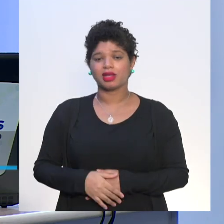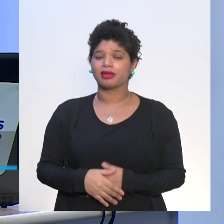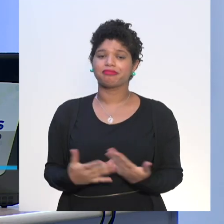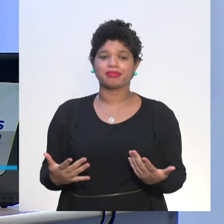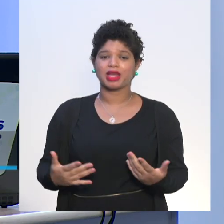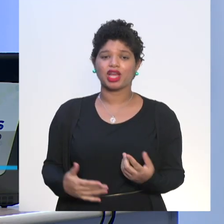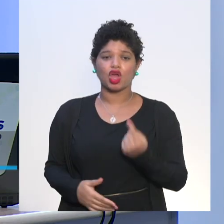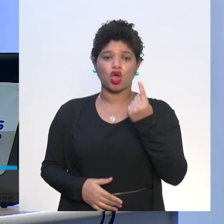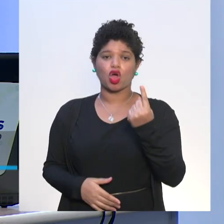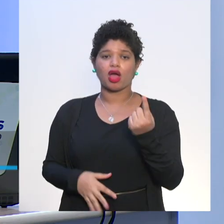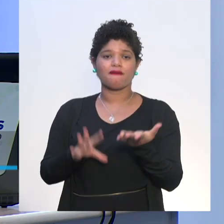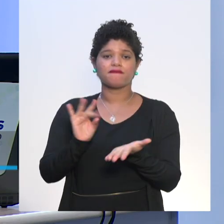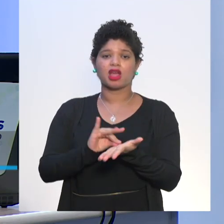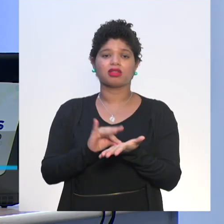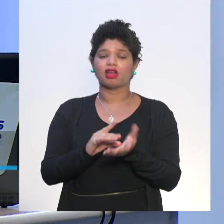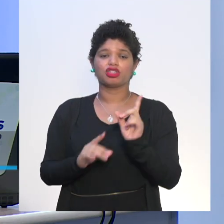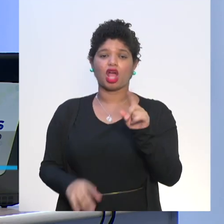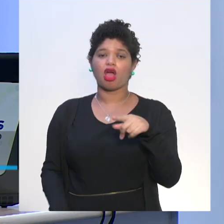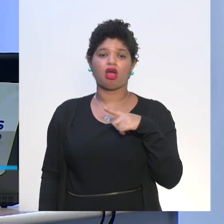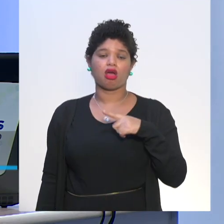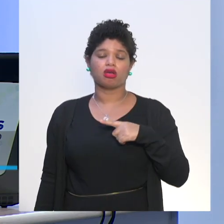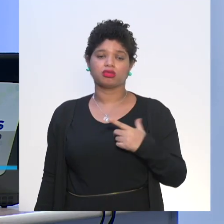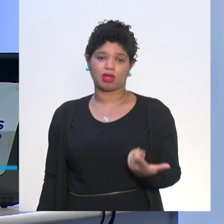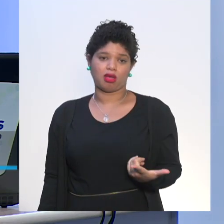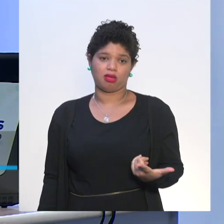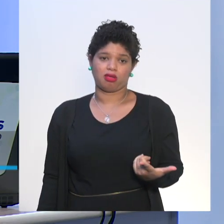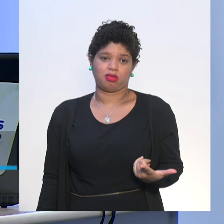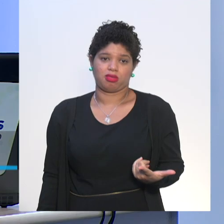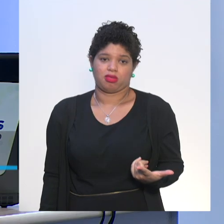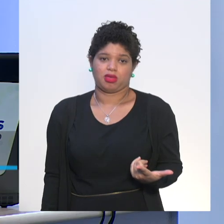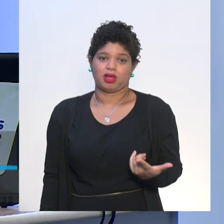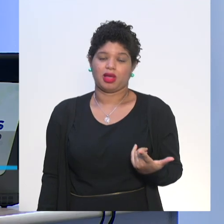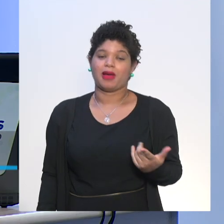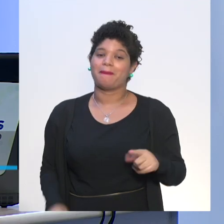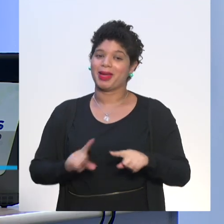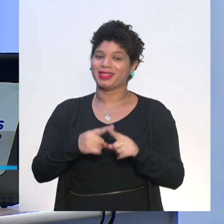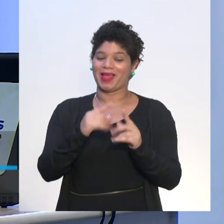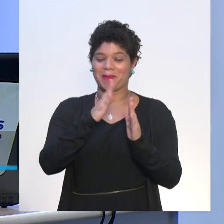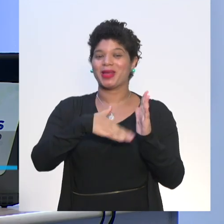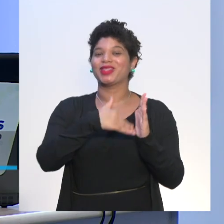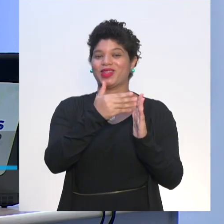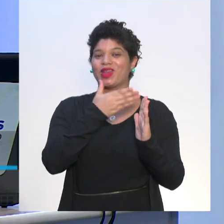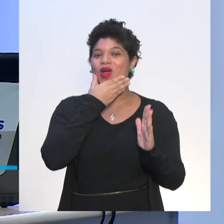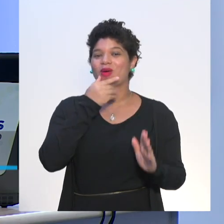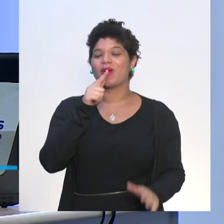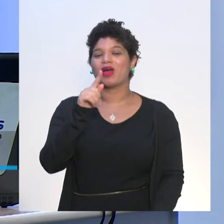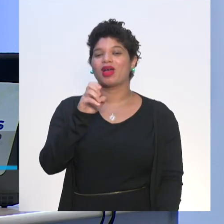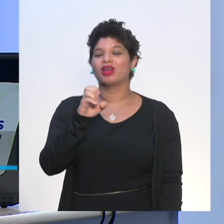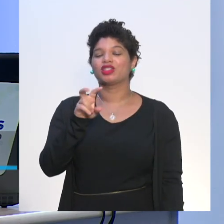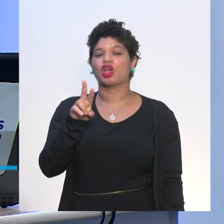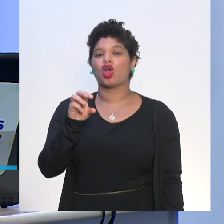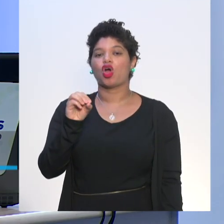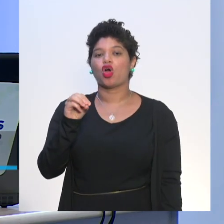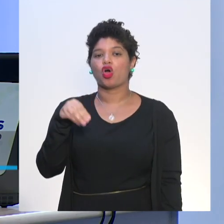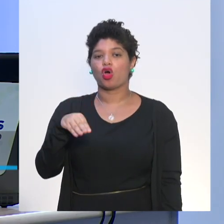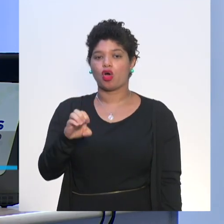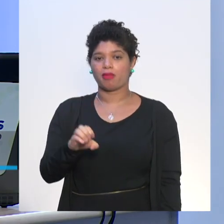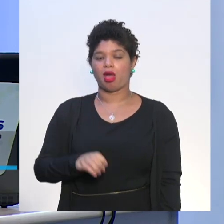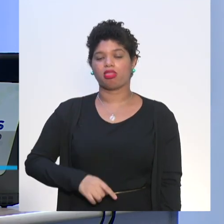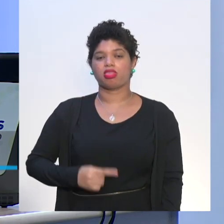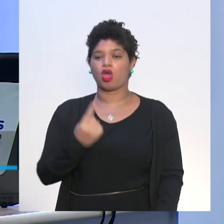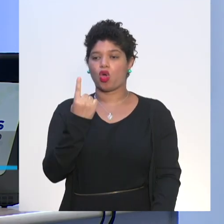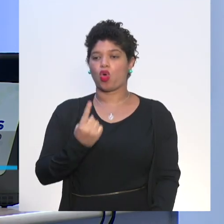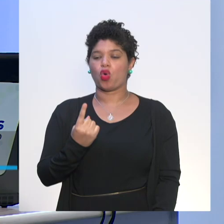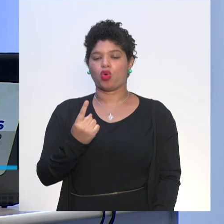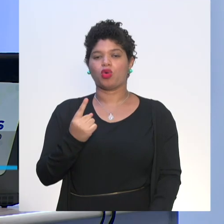uma única verdade, né? E que, bom, no quadro do Jerome, né, essa verdade está personificada